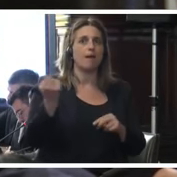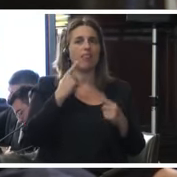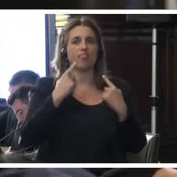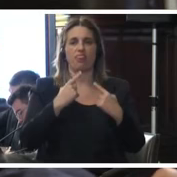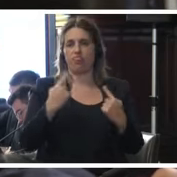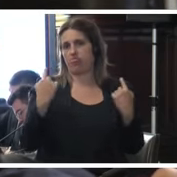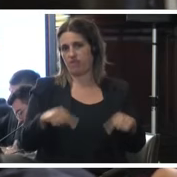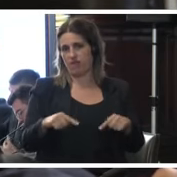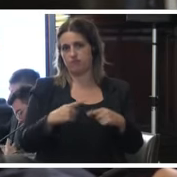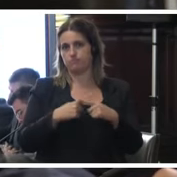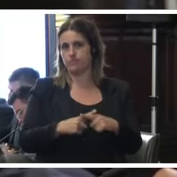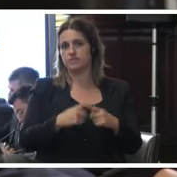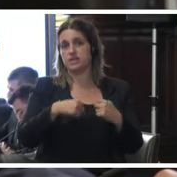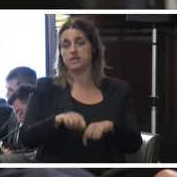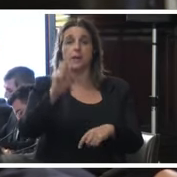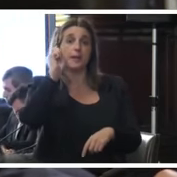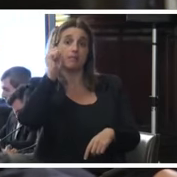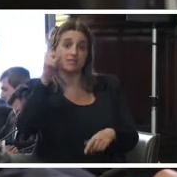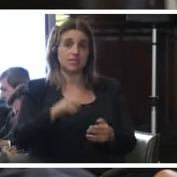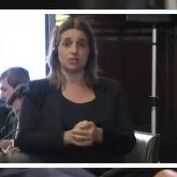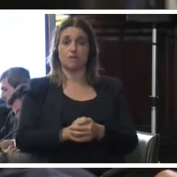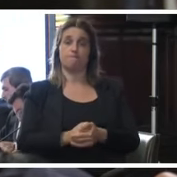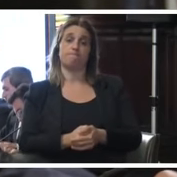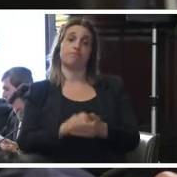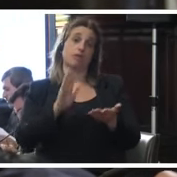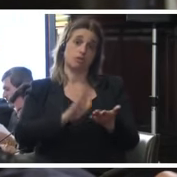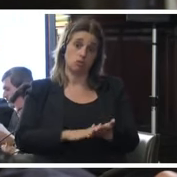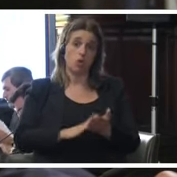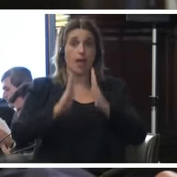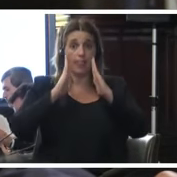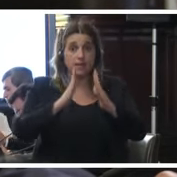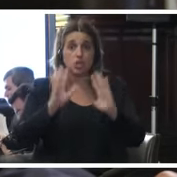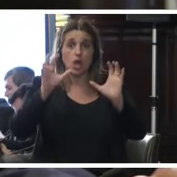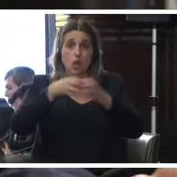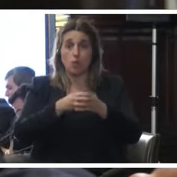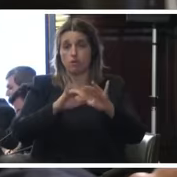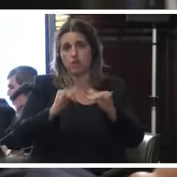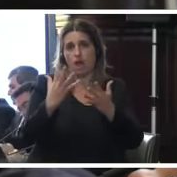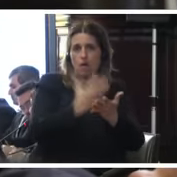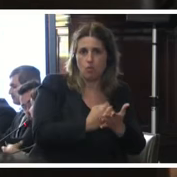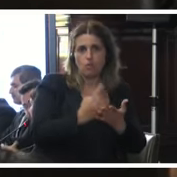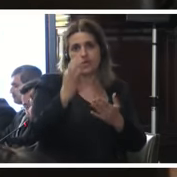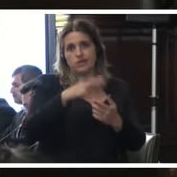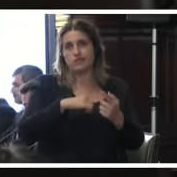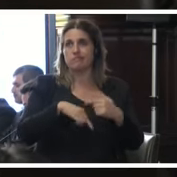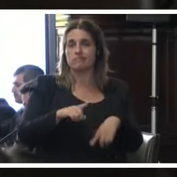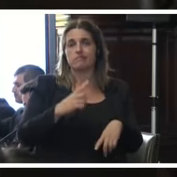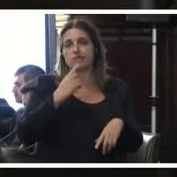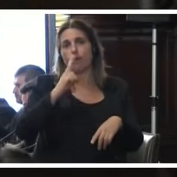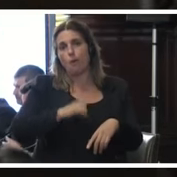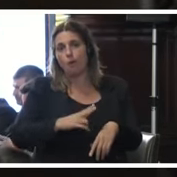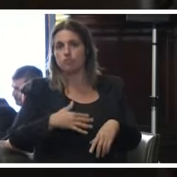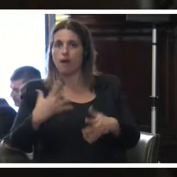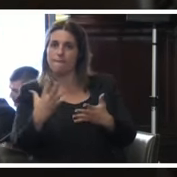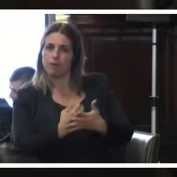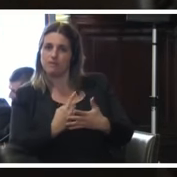nessa capacitação trata do atendimento a grupos vulneráveis e uso progressivo da força. Então, são capacitações